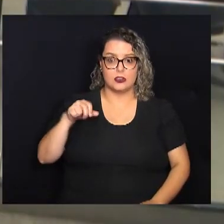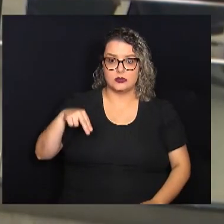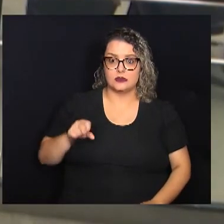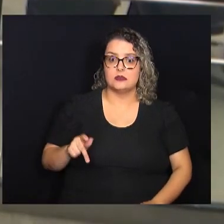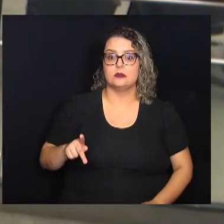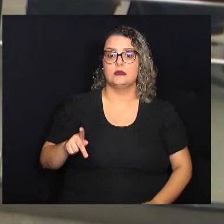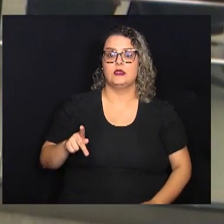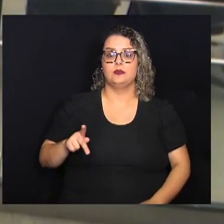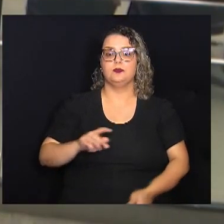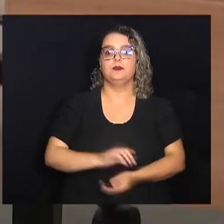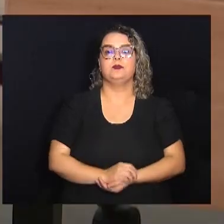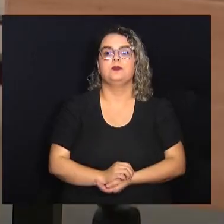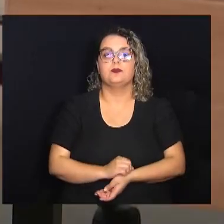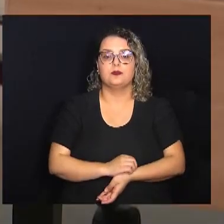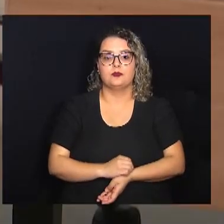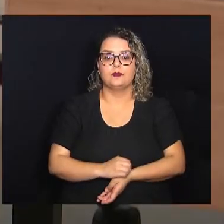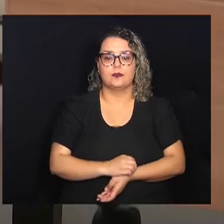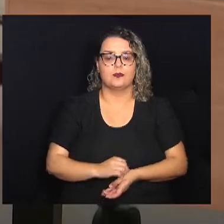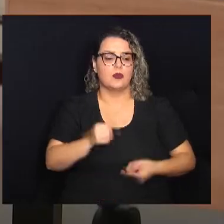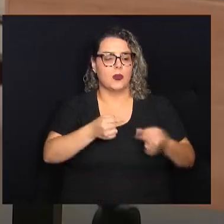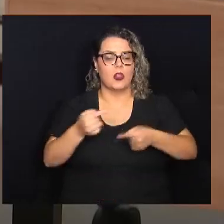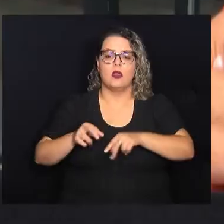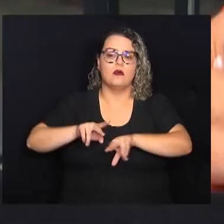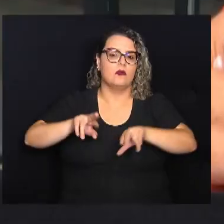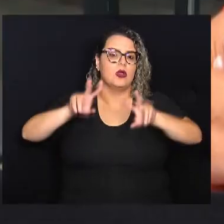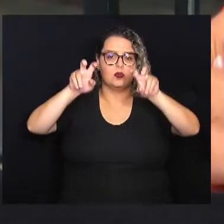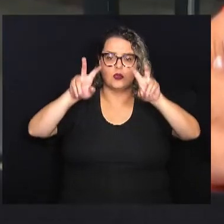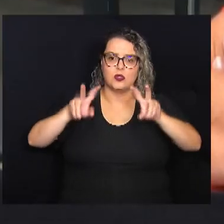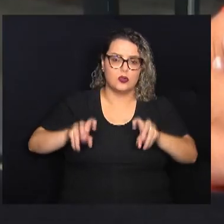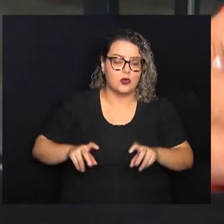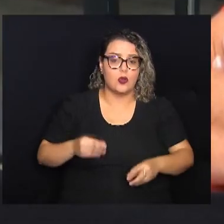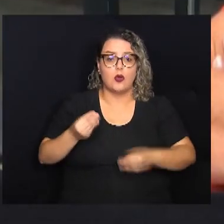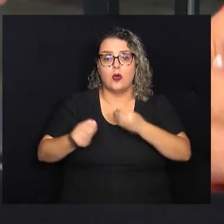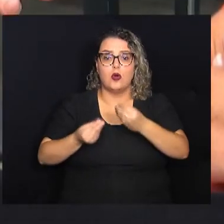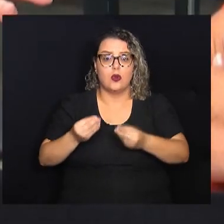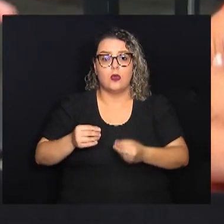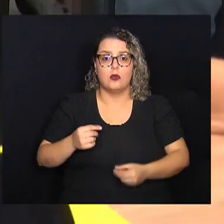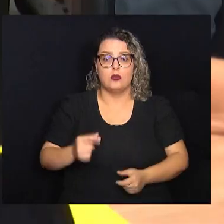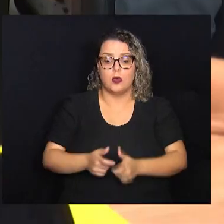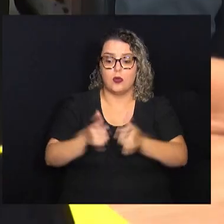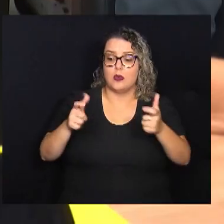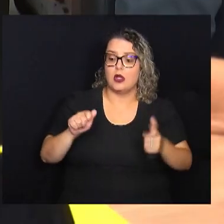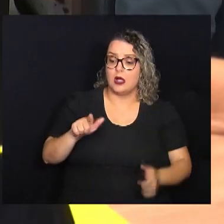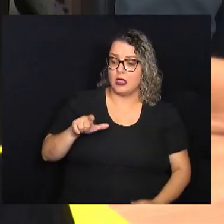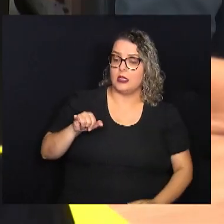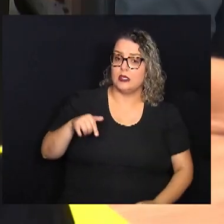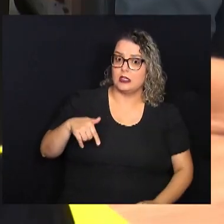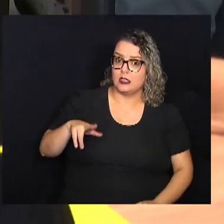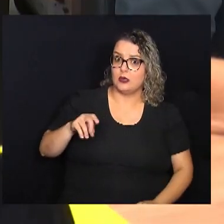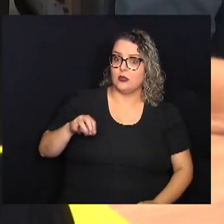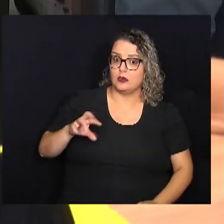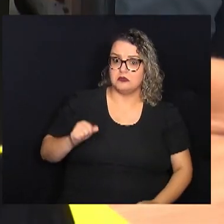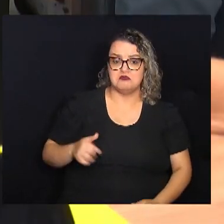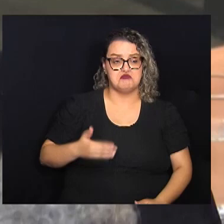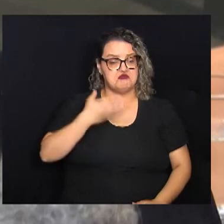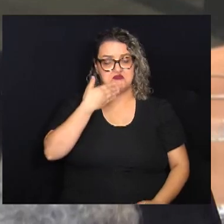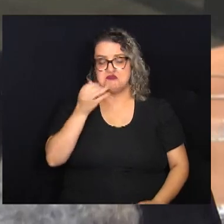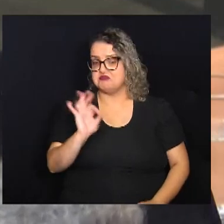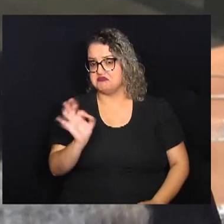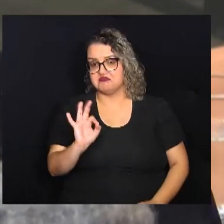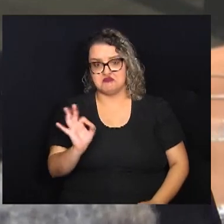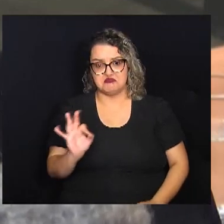Durante a reunião foi discutido vários assuntos, como o aumento das alíquotas sem melhoria na qualidade dos serviços